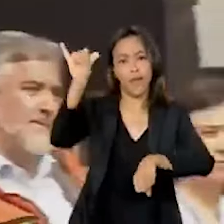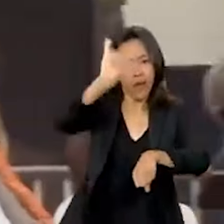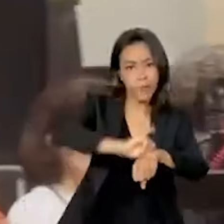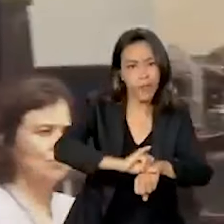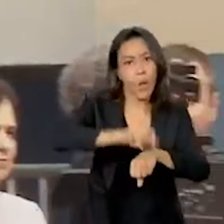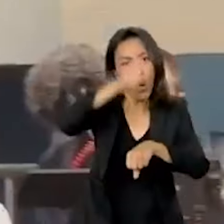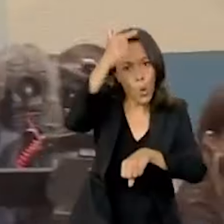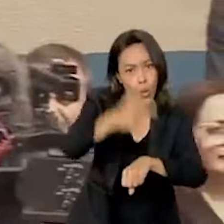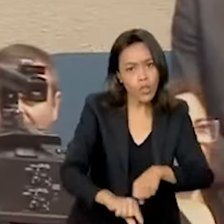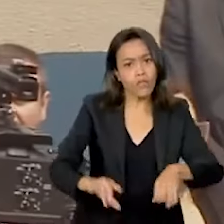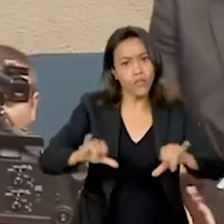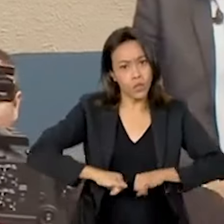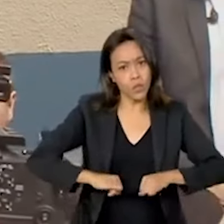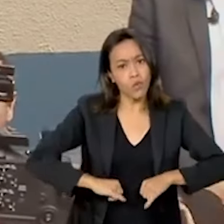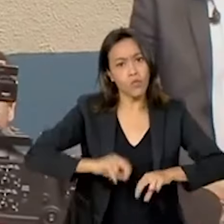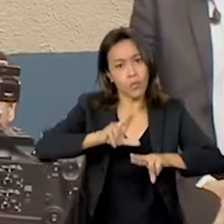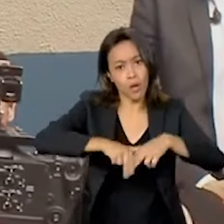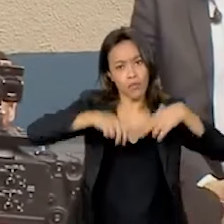vítima de uma enchente.